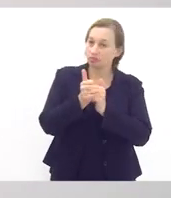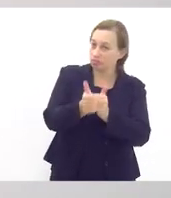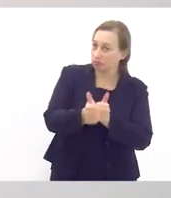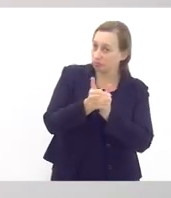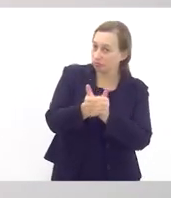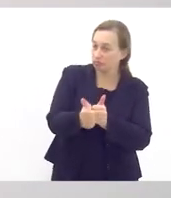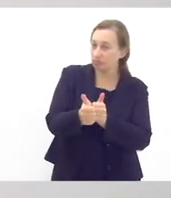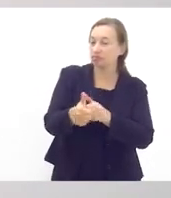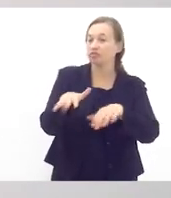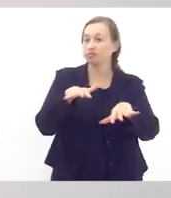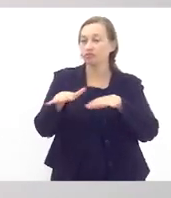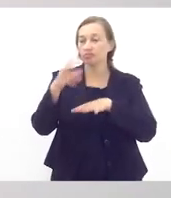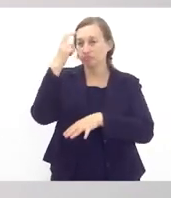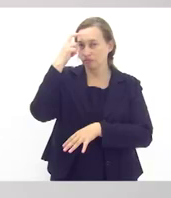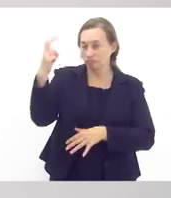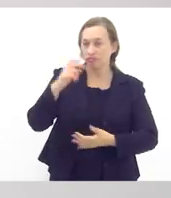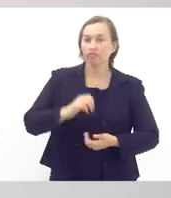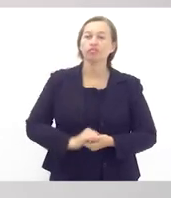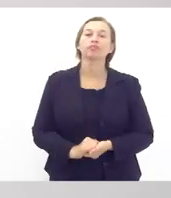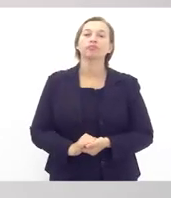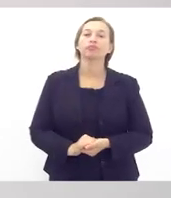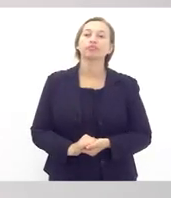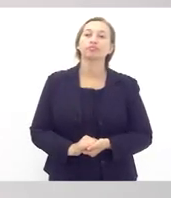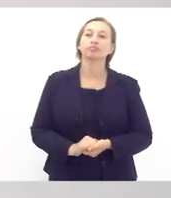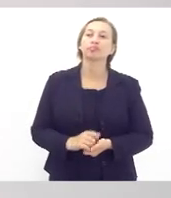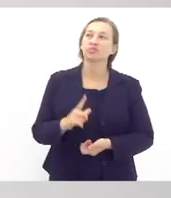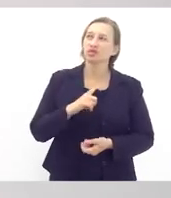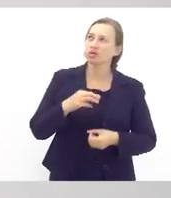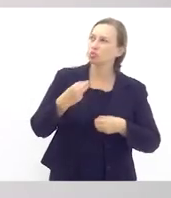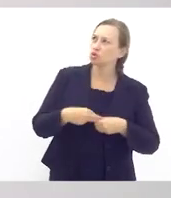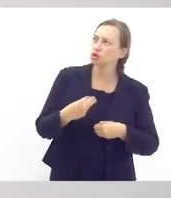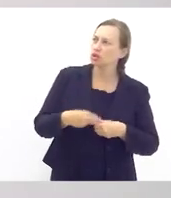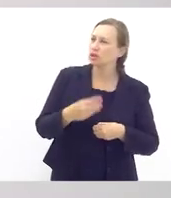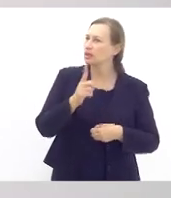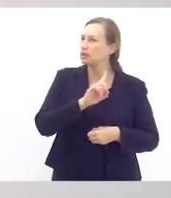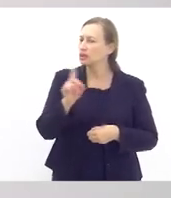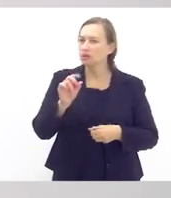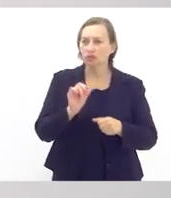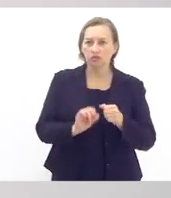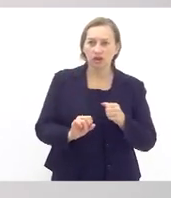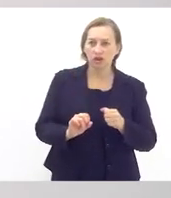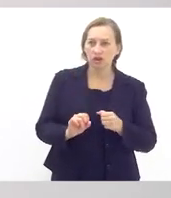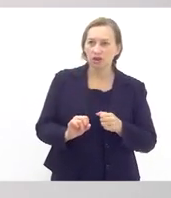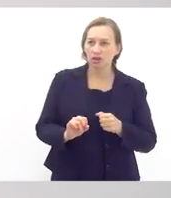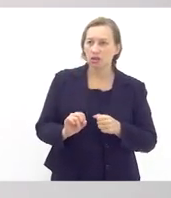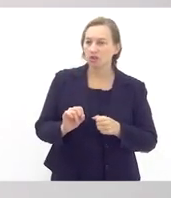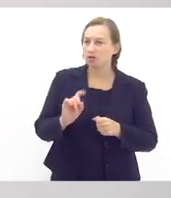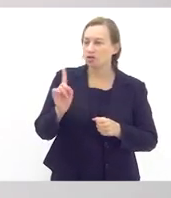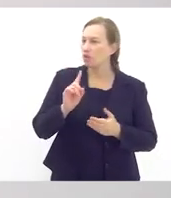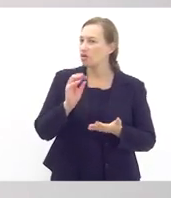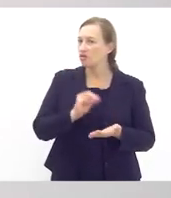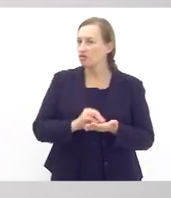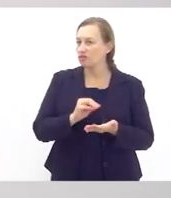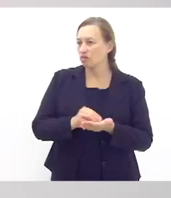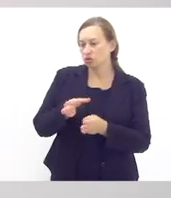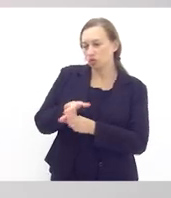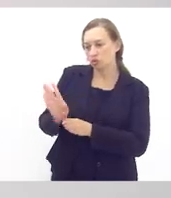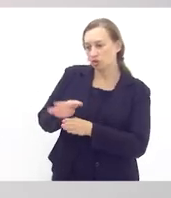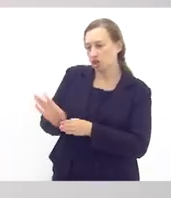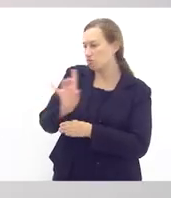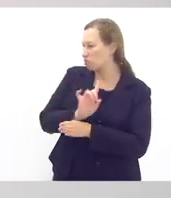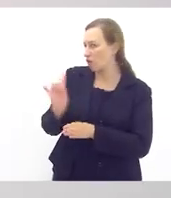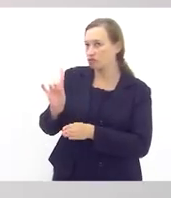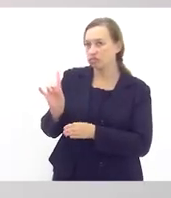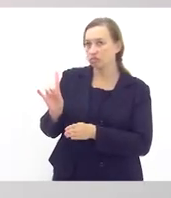e dois movimentos culturais se tem algum município que não está fazendo não é por falta de orientação